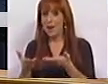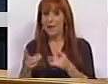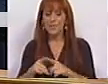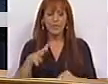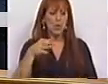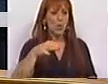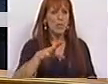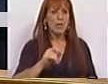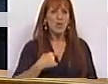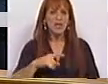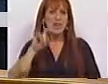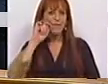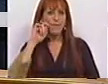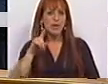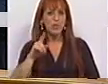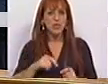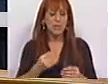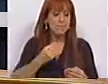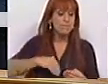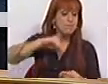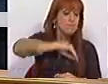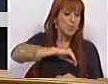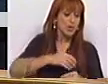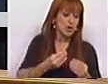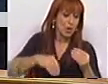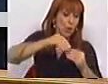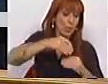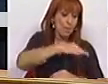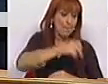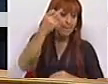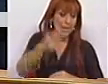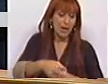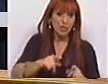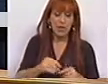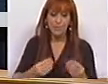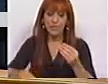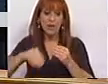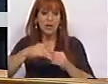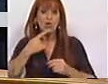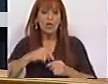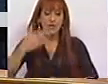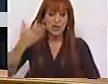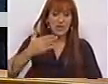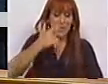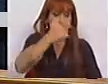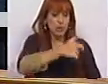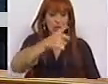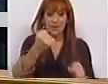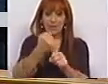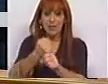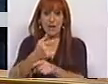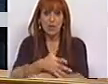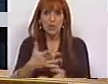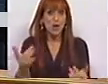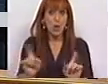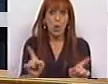o Partido Socialista defende que a reposição dos complementos de pensão, a reposição dos direitos destes trabalhadores,